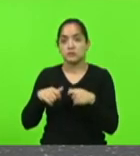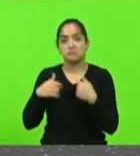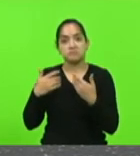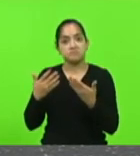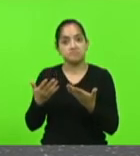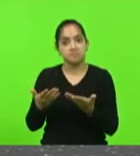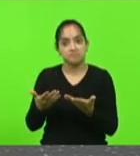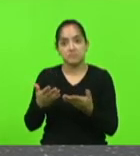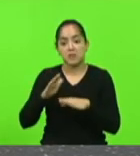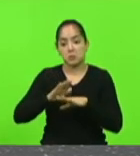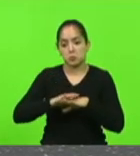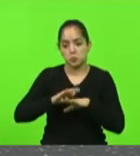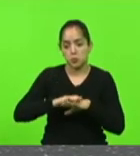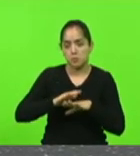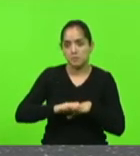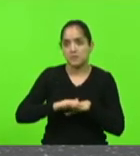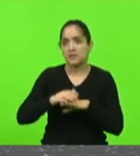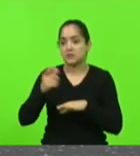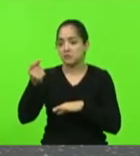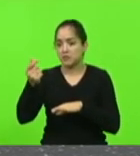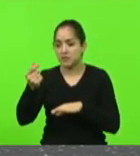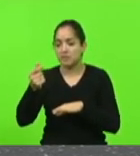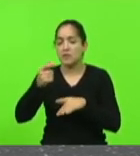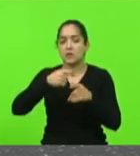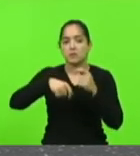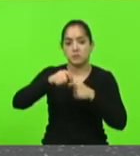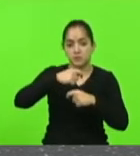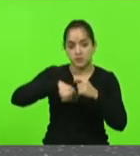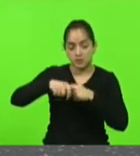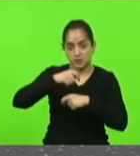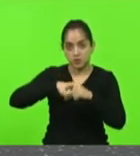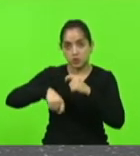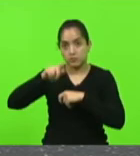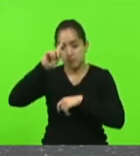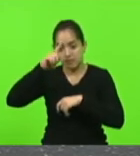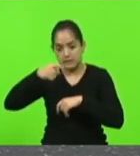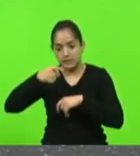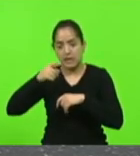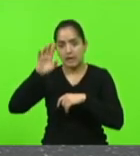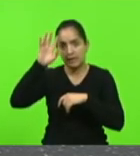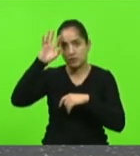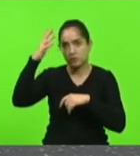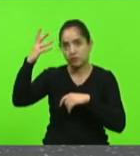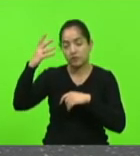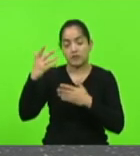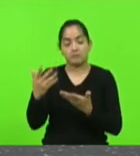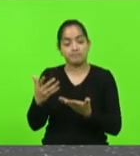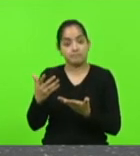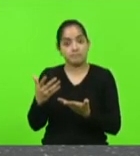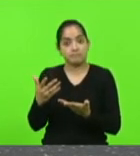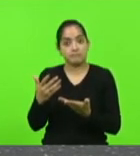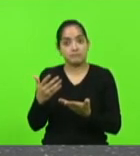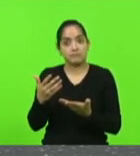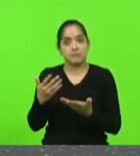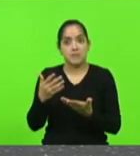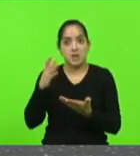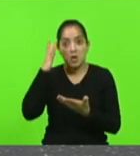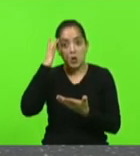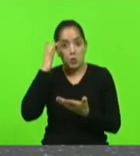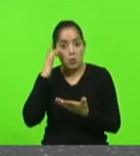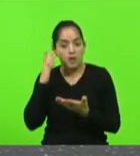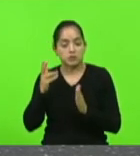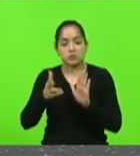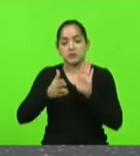de autonomia financeira, administrativa, para resolver isso, é melhor até você não